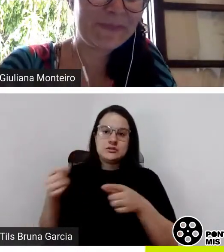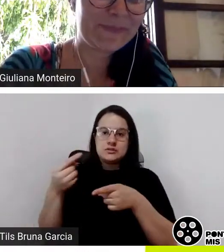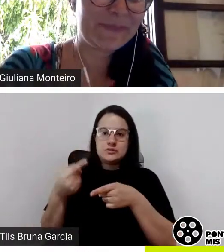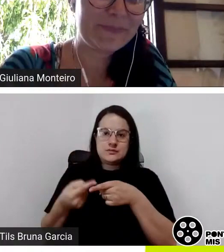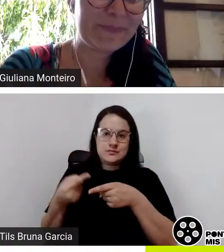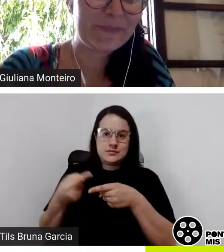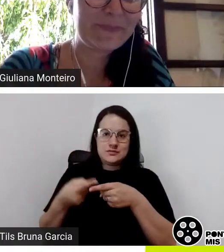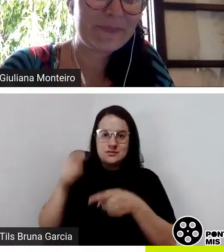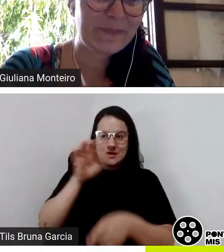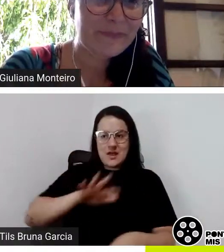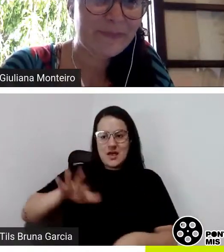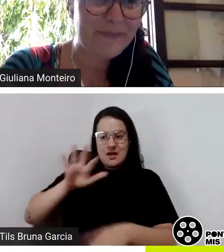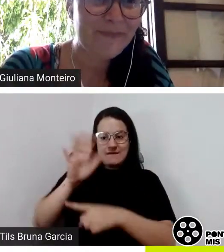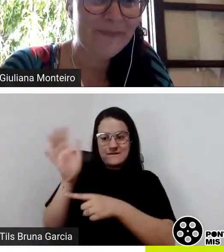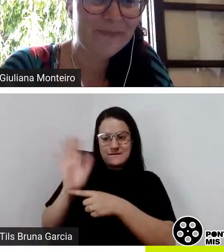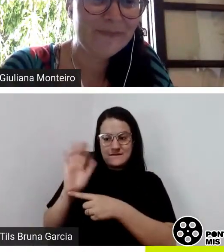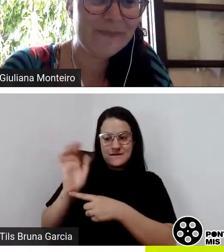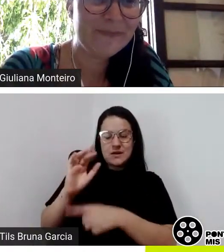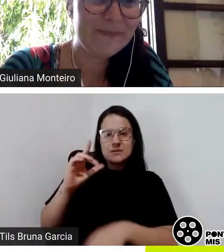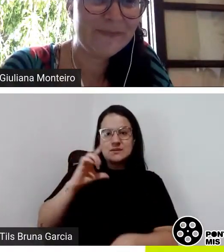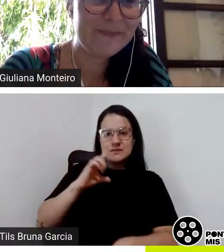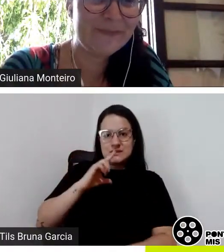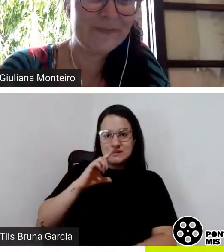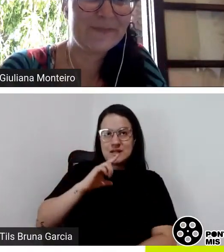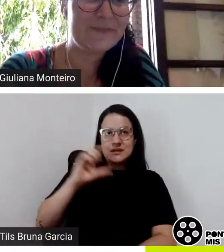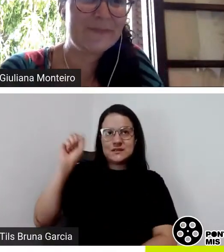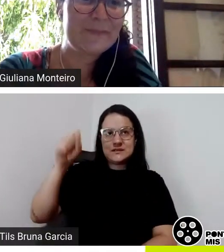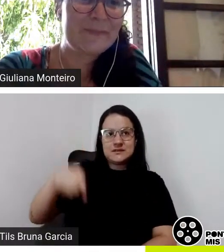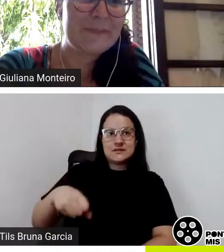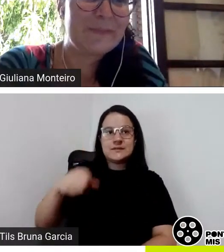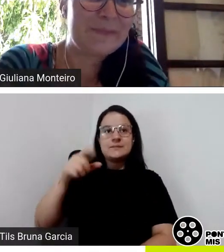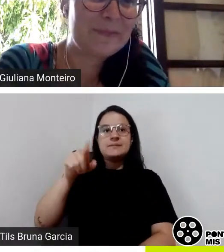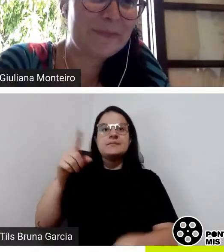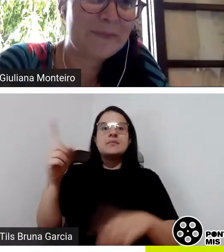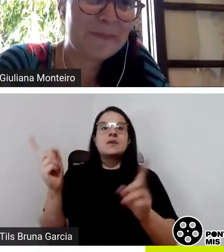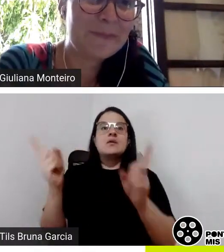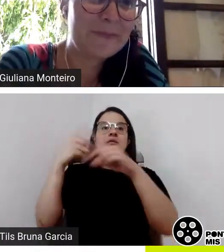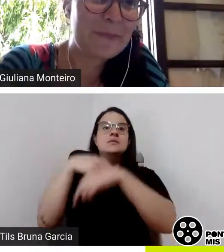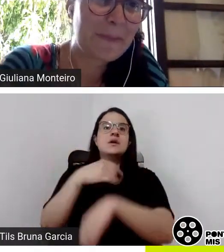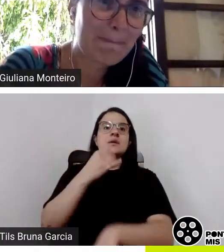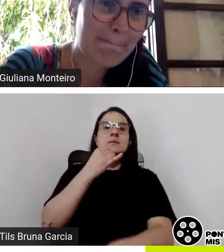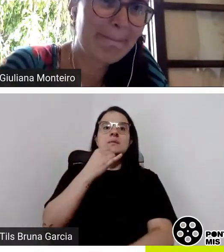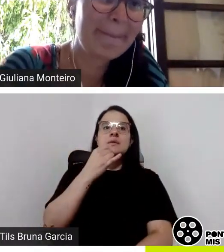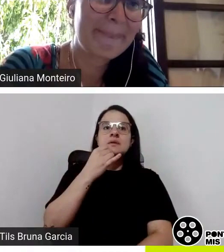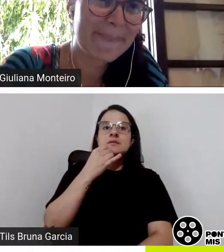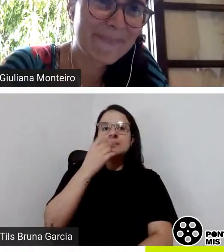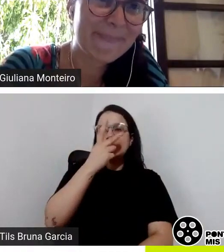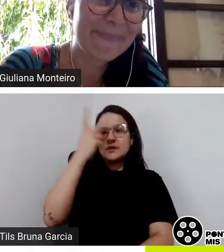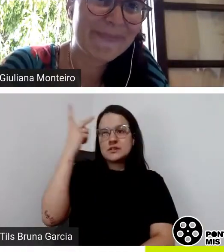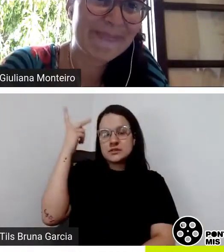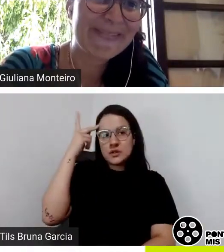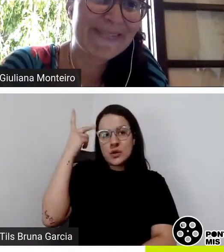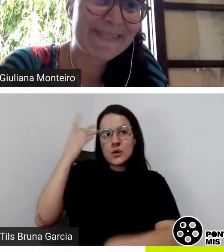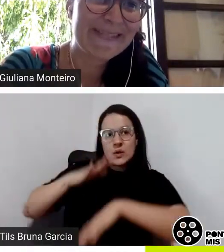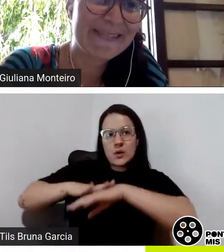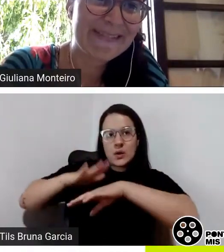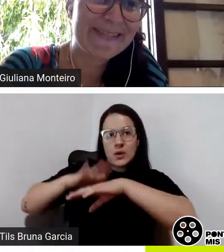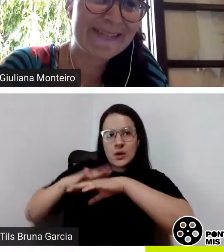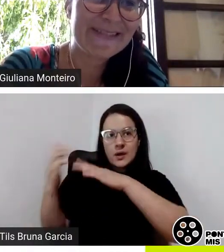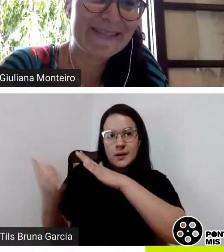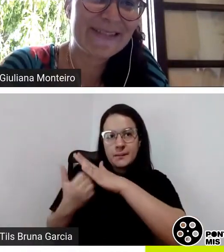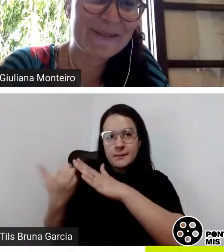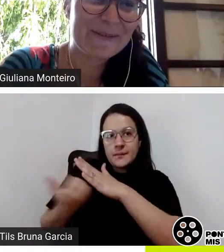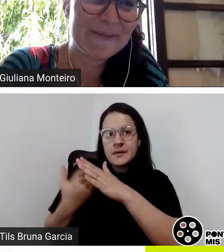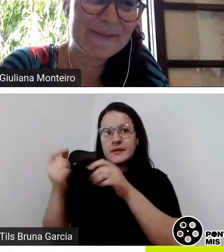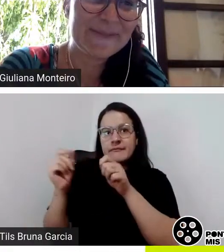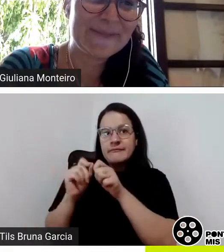fazer um filme hoje. Faça um filme. E, em vez de chegar para um empresário com uma pastinha, como a gente chegava, vou fazer